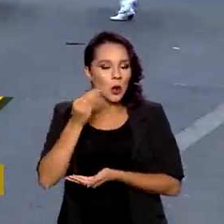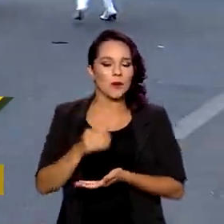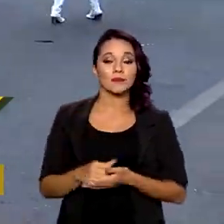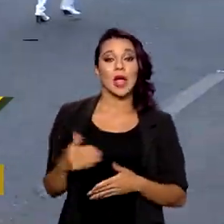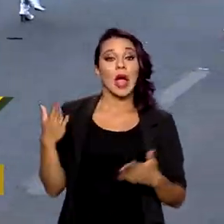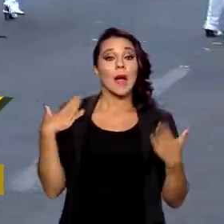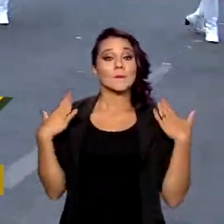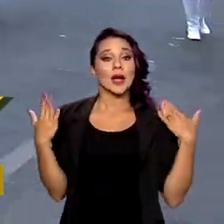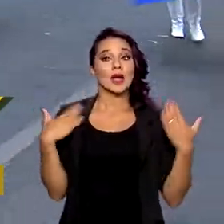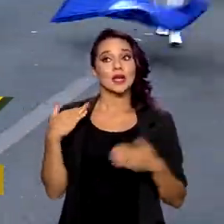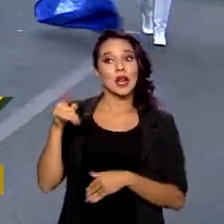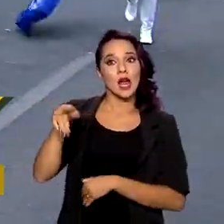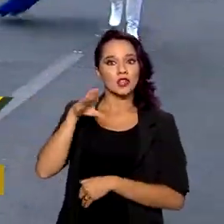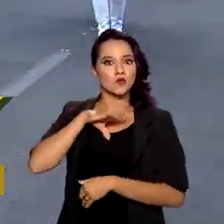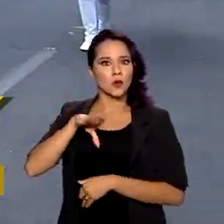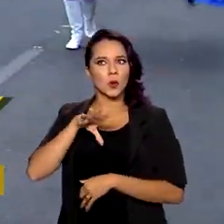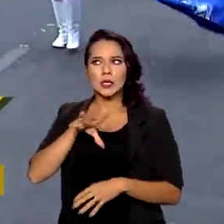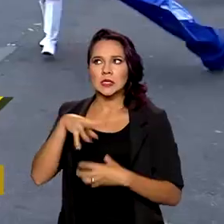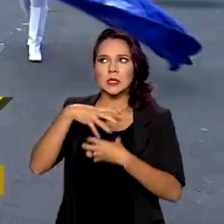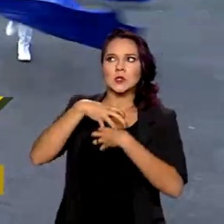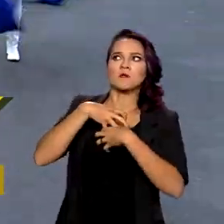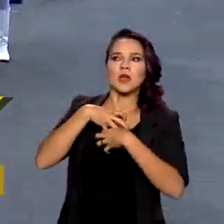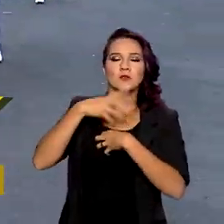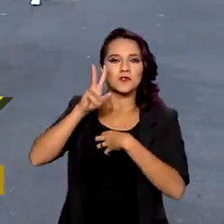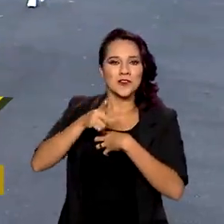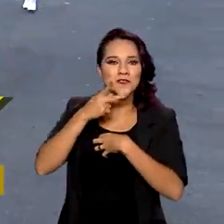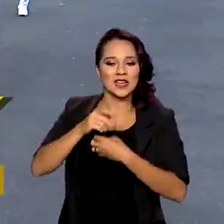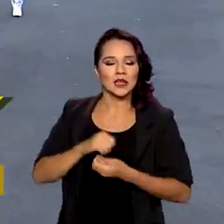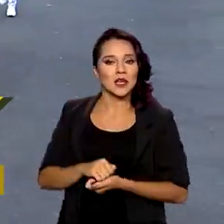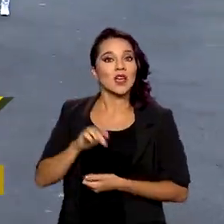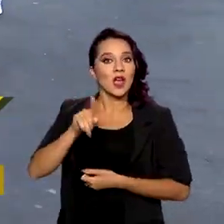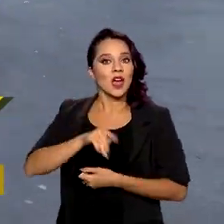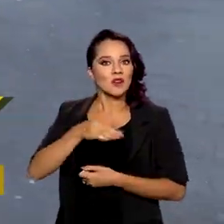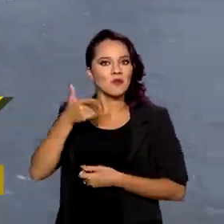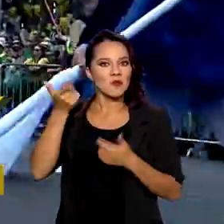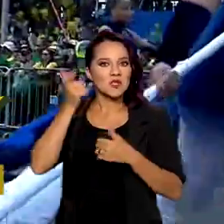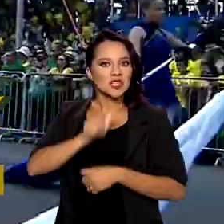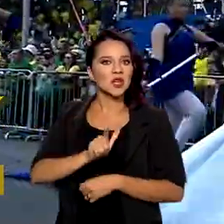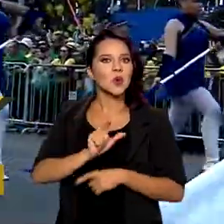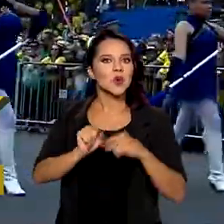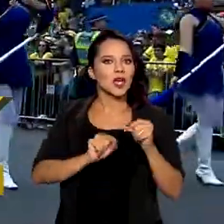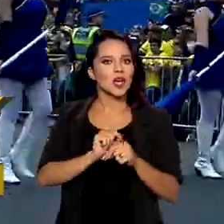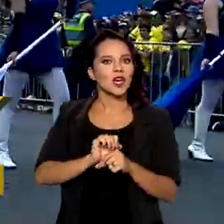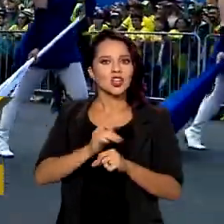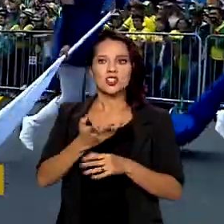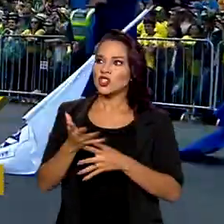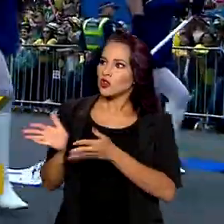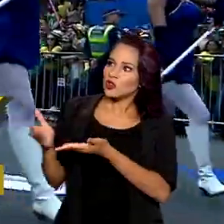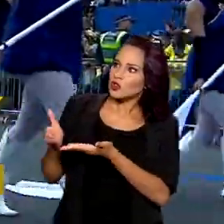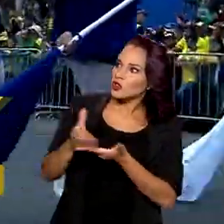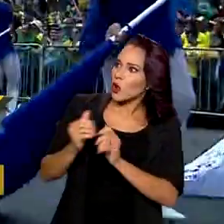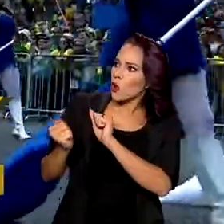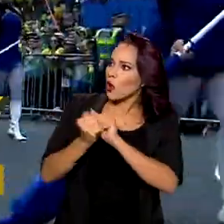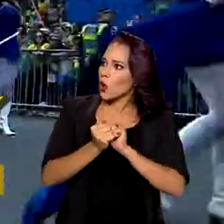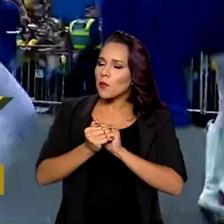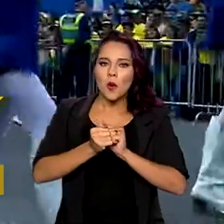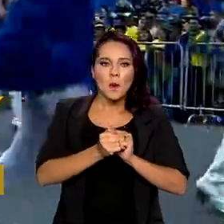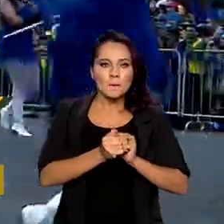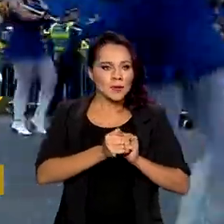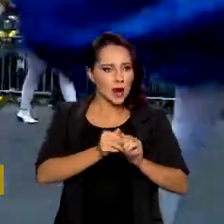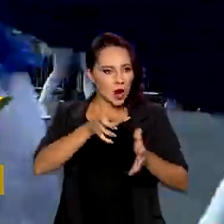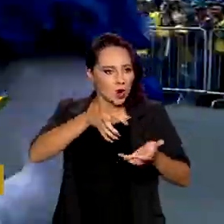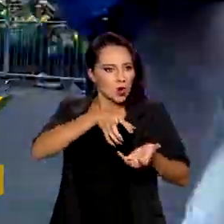Marinha Portuguesa, já com aquele DNA que eu acabei de mencionar, ela teve essa capacidade de enviar reforços para